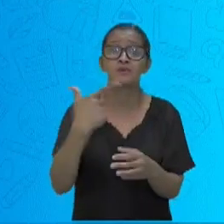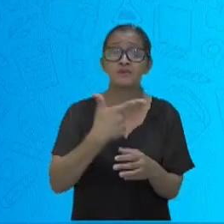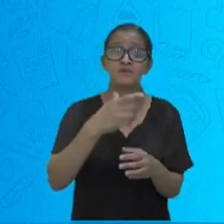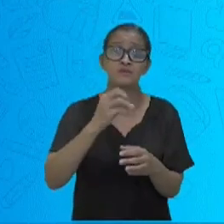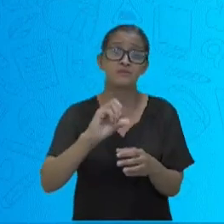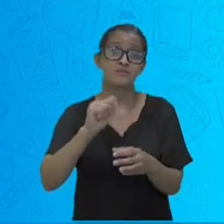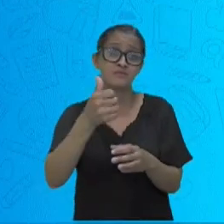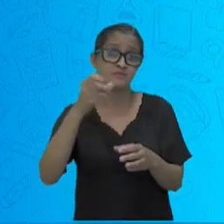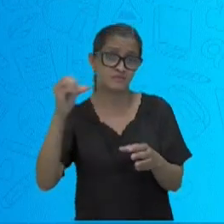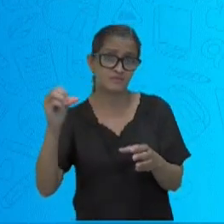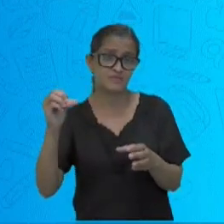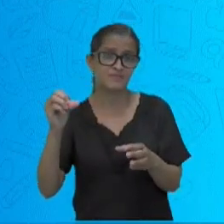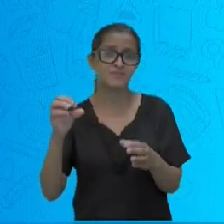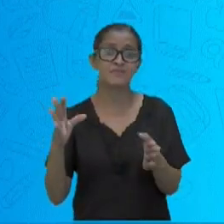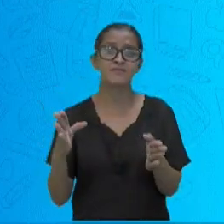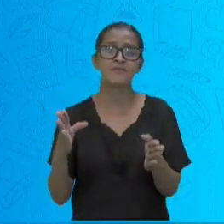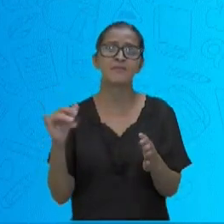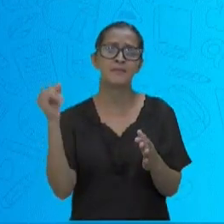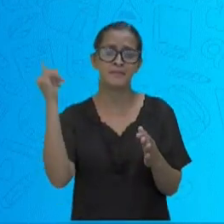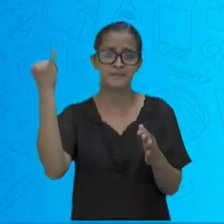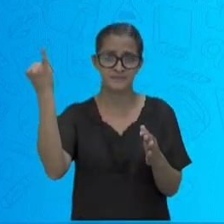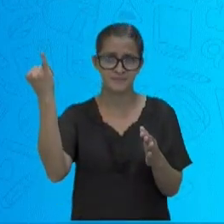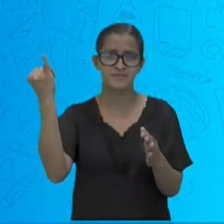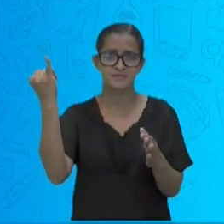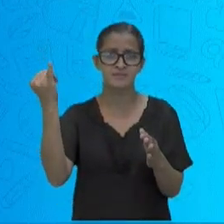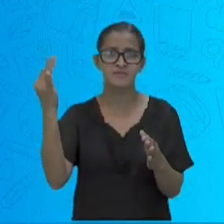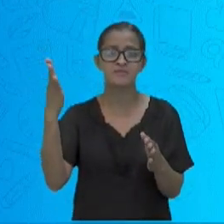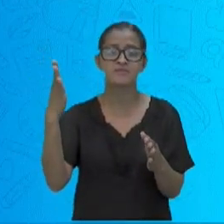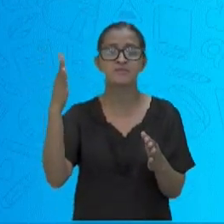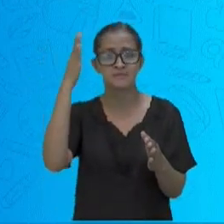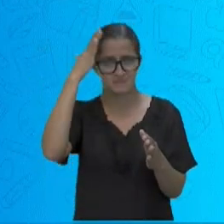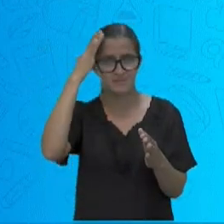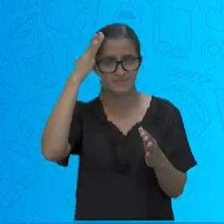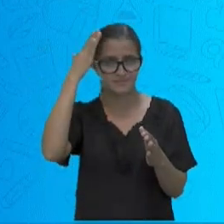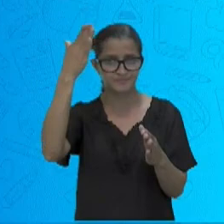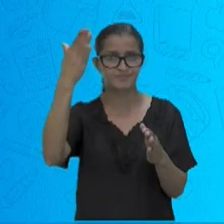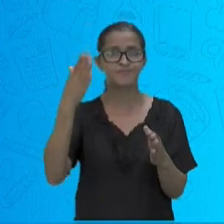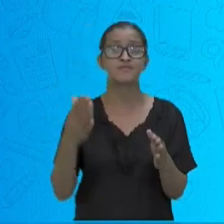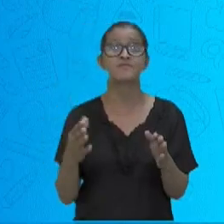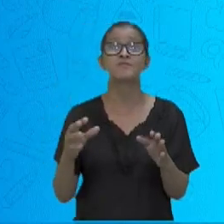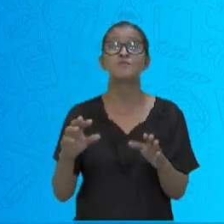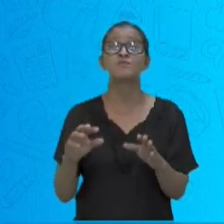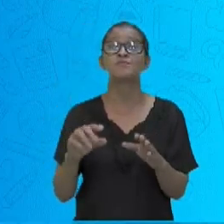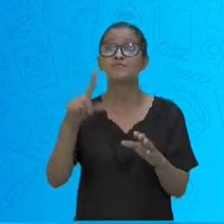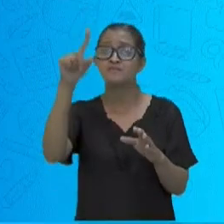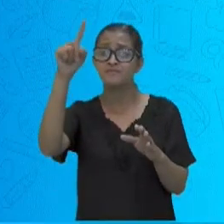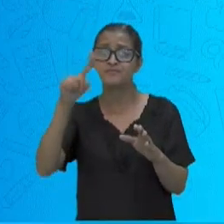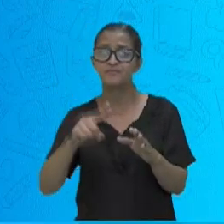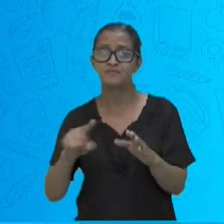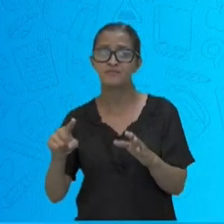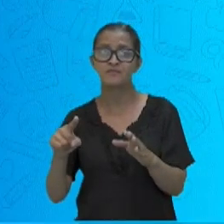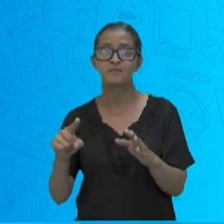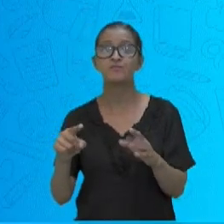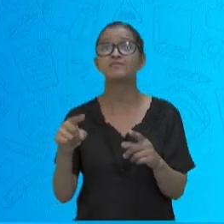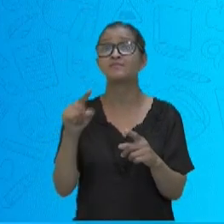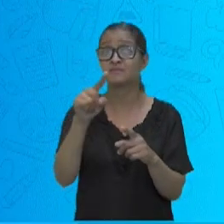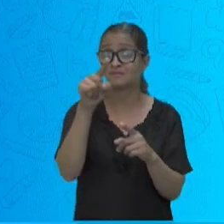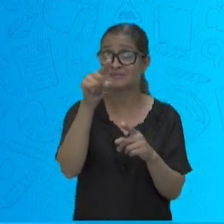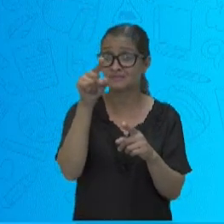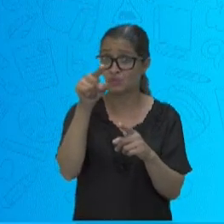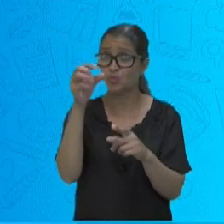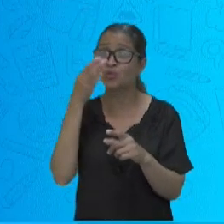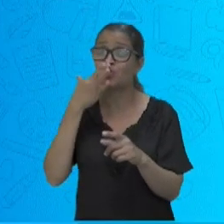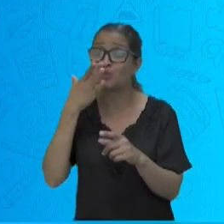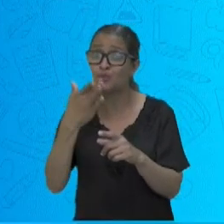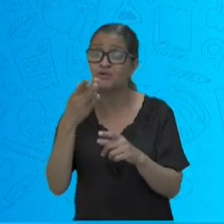de 2020, ok? Vamos à nossa legenda. Azul, então, vai representar as pessoas que